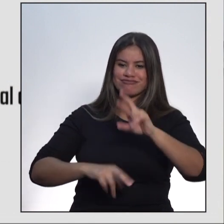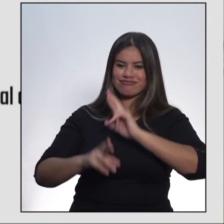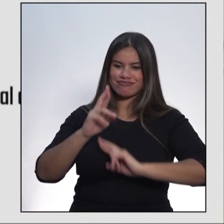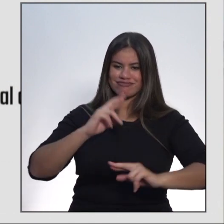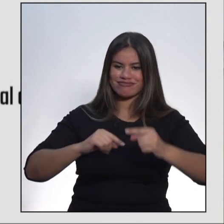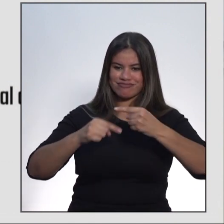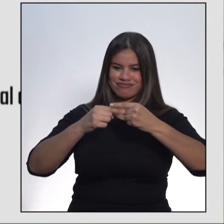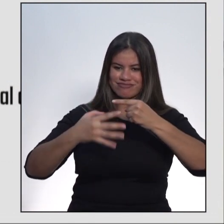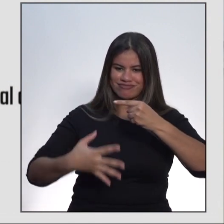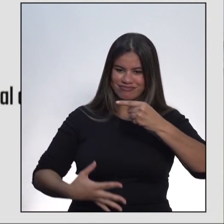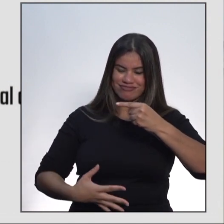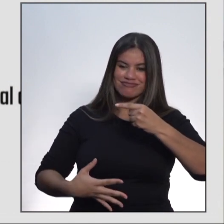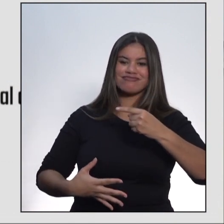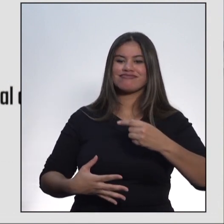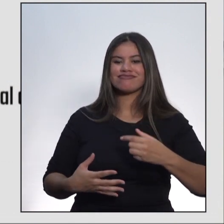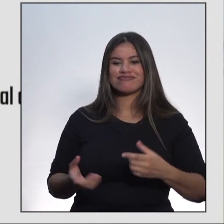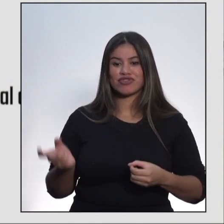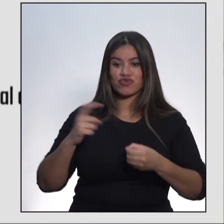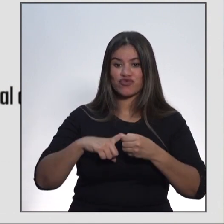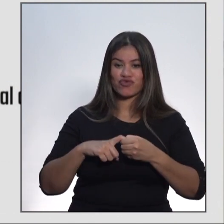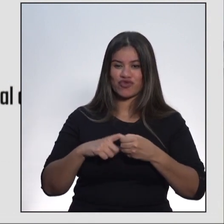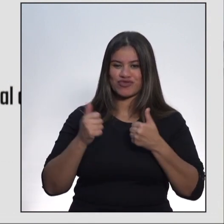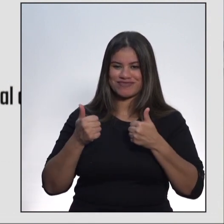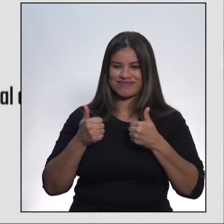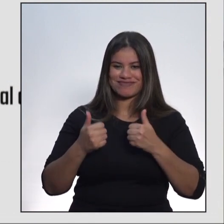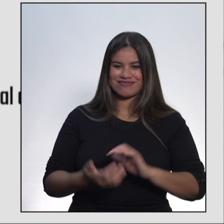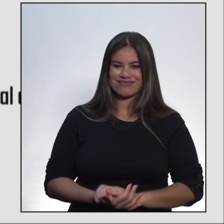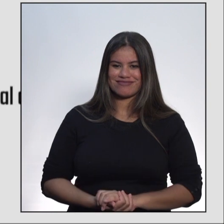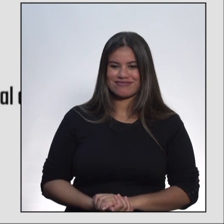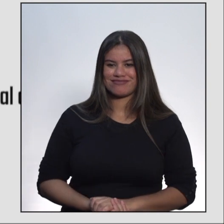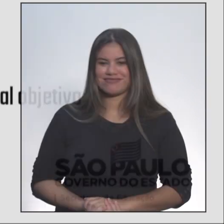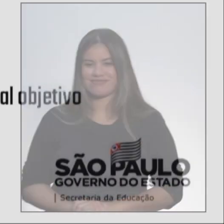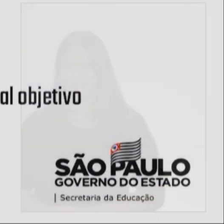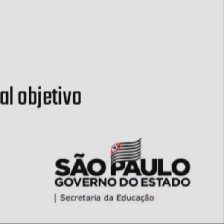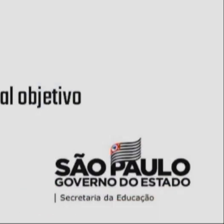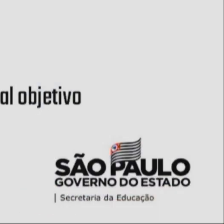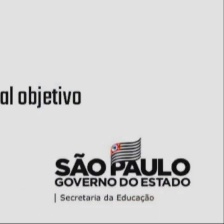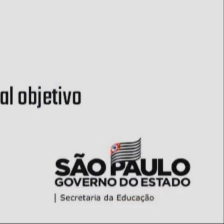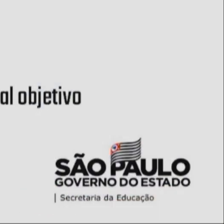vocês responderem no chat e eu já volto com a charge.